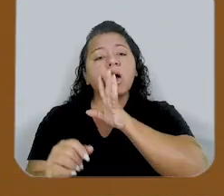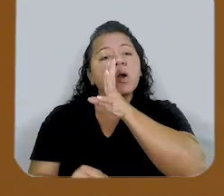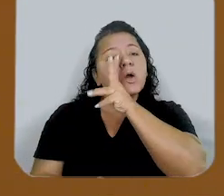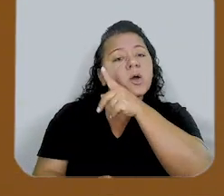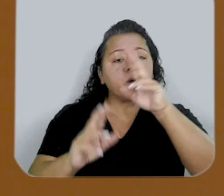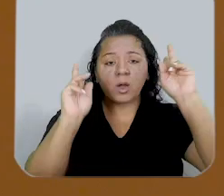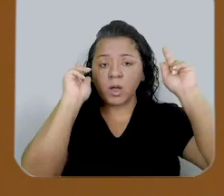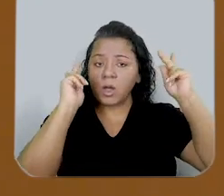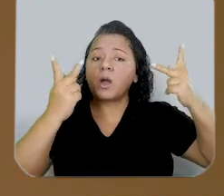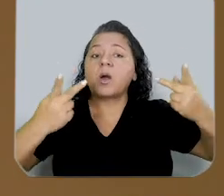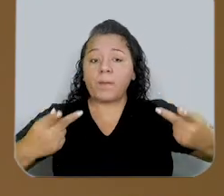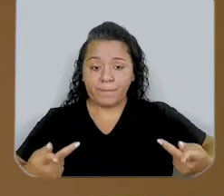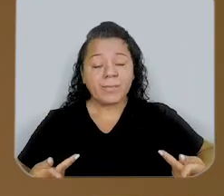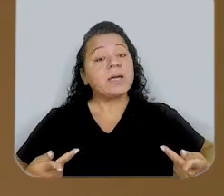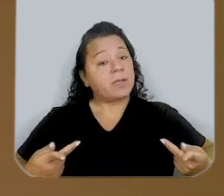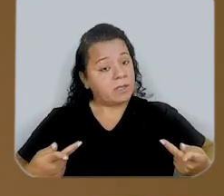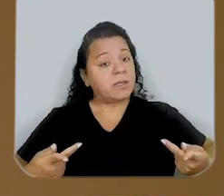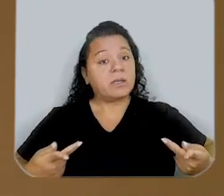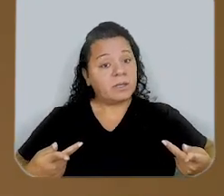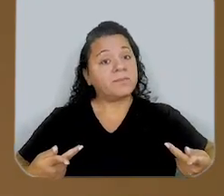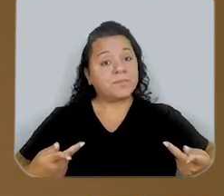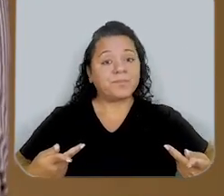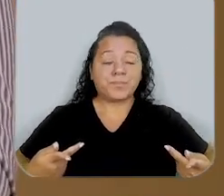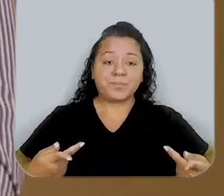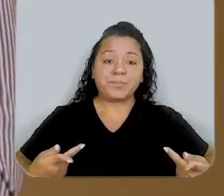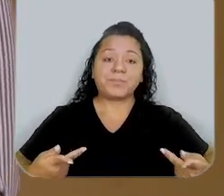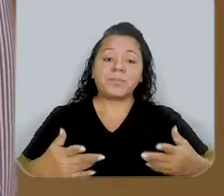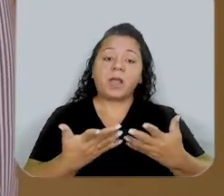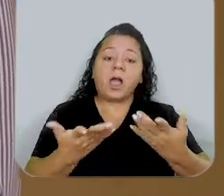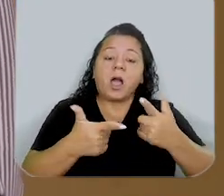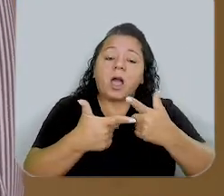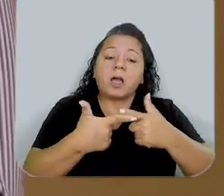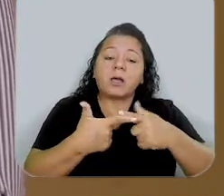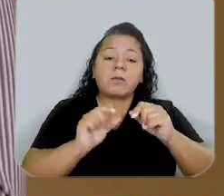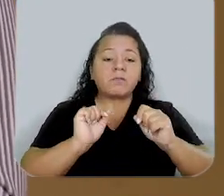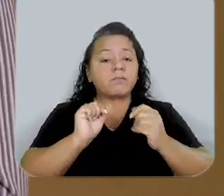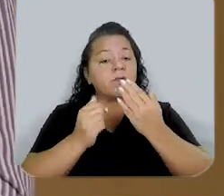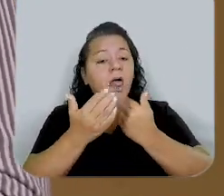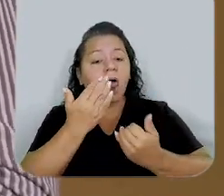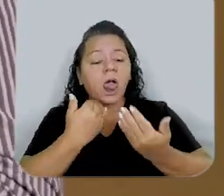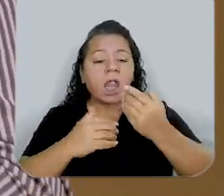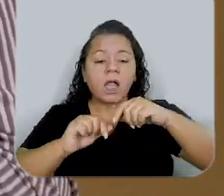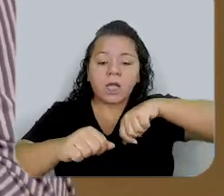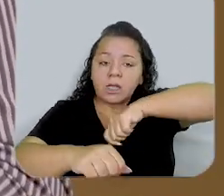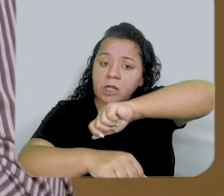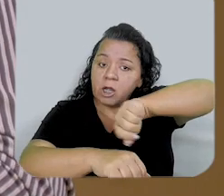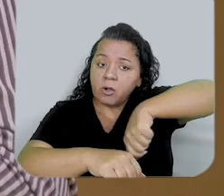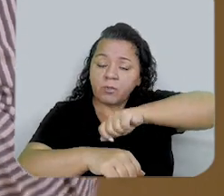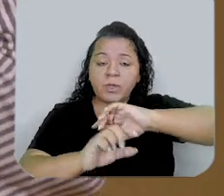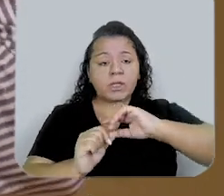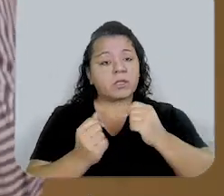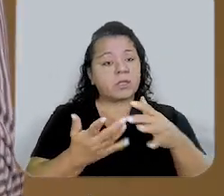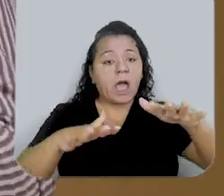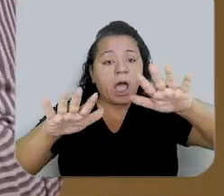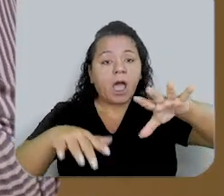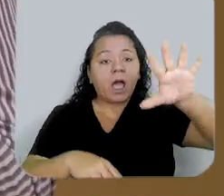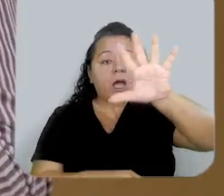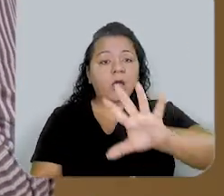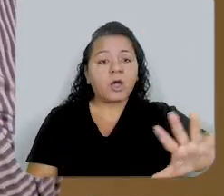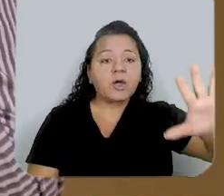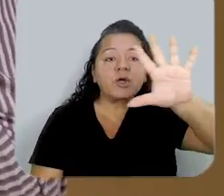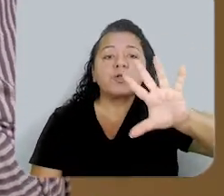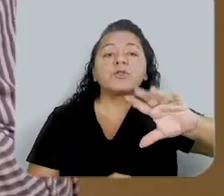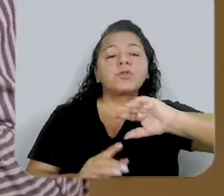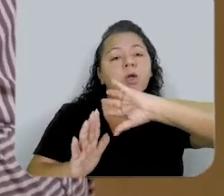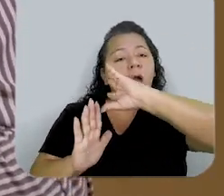falando, né? E das várias formas de vida humana. Porque quando nós estamos falando da culinária da região amazônica ou de qualquer região do